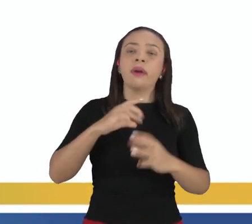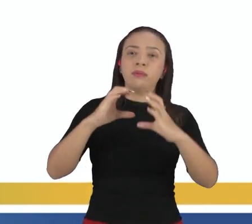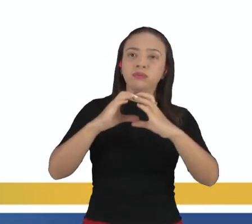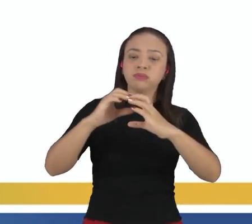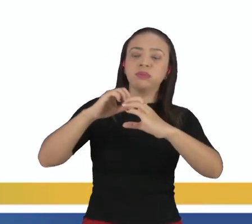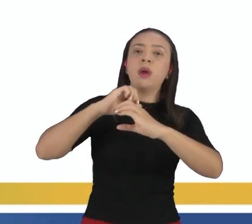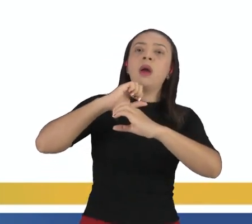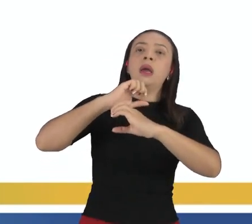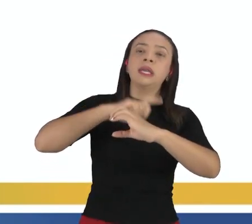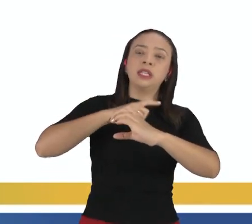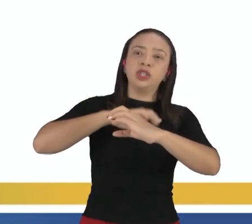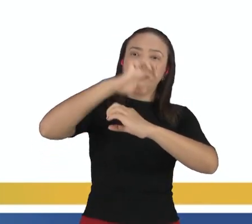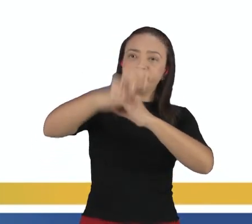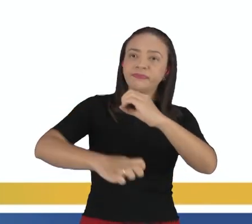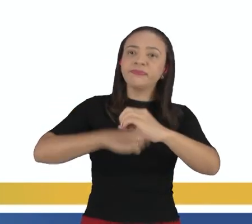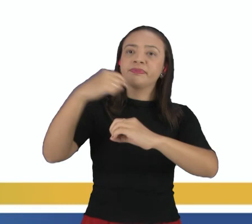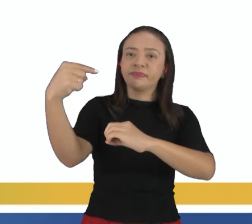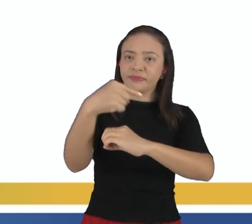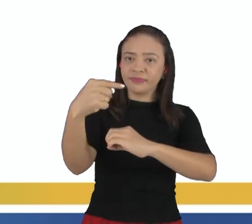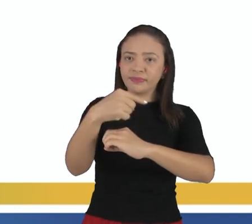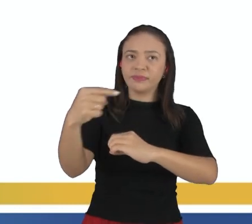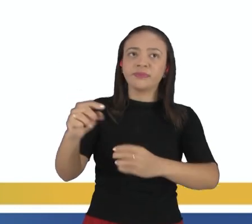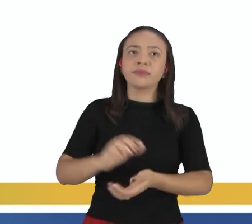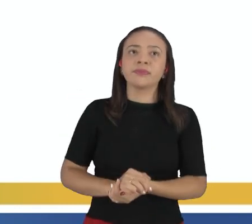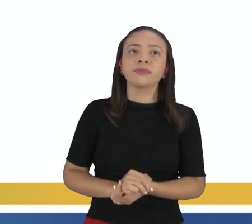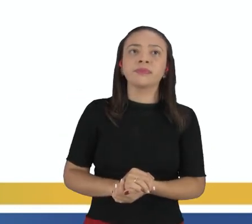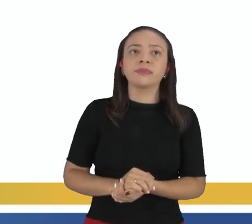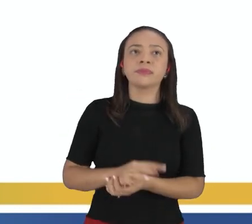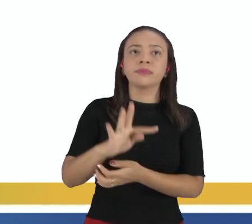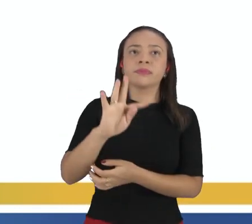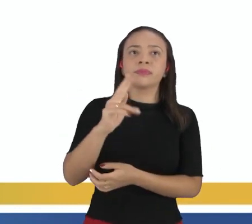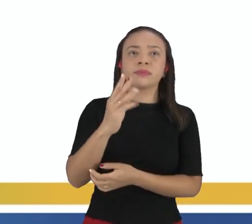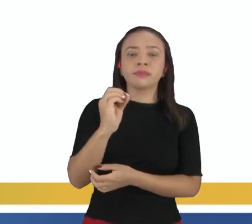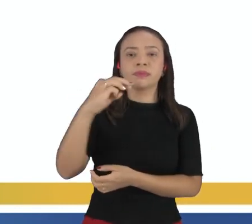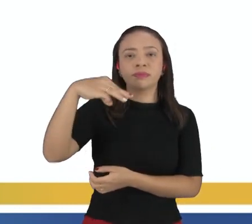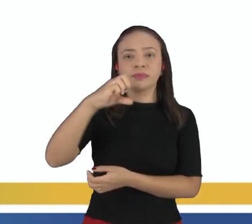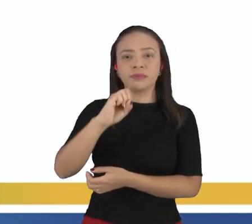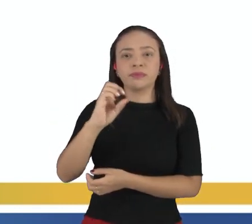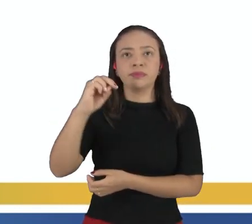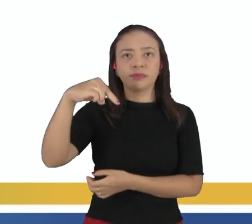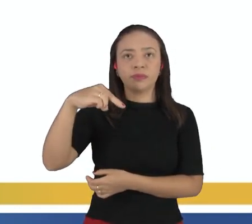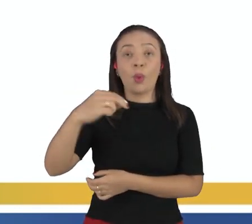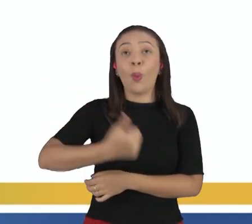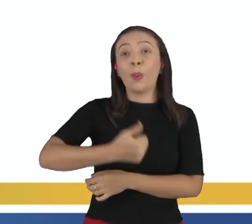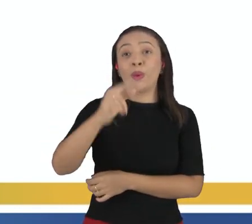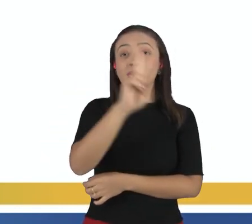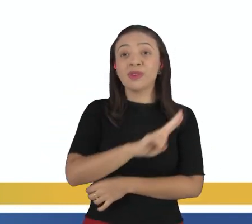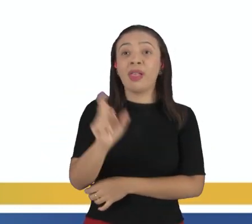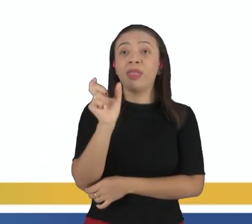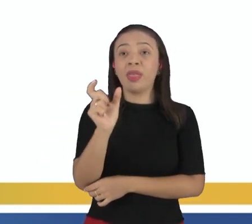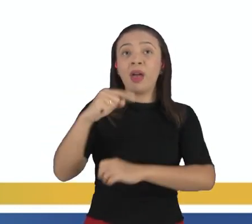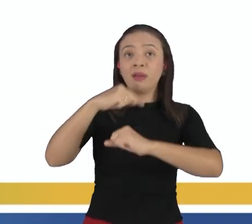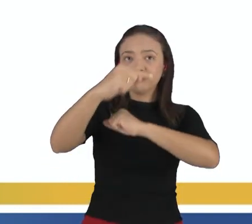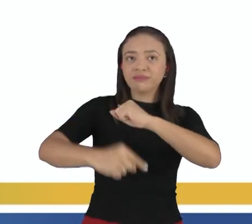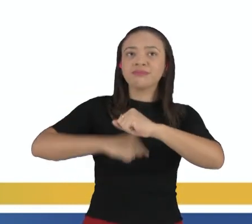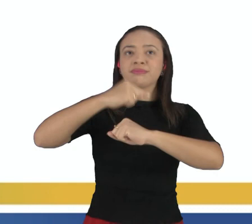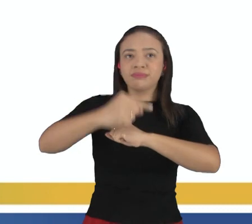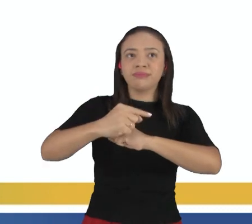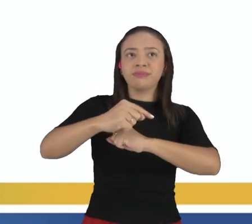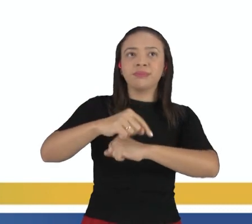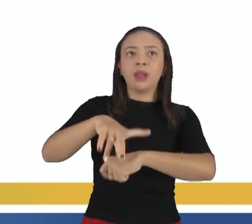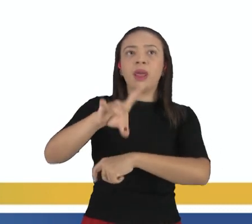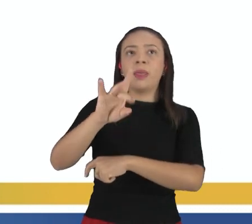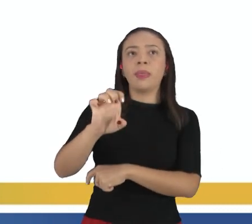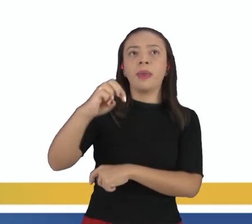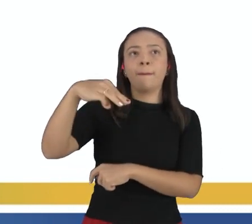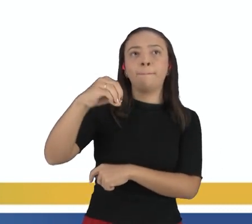elétrons incrustados. Então, a gente tem aí Thomson. Foi o primeiro a utilizar a palavra átomo, e aí nós temos Demócrito,